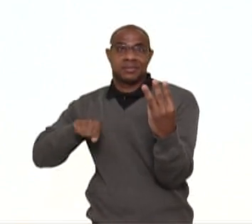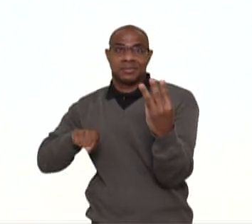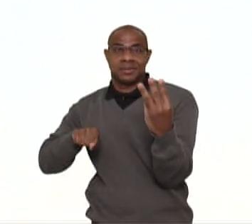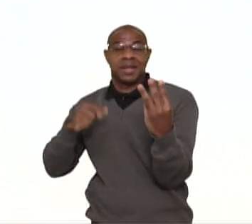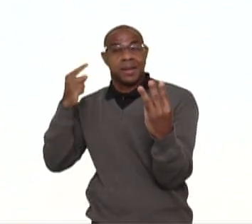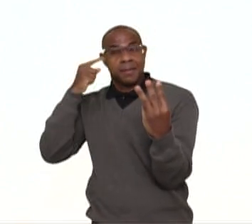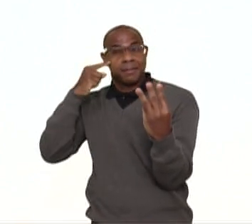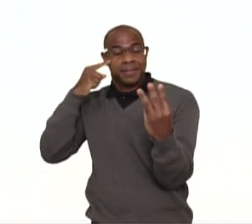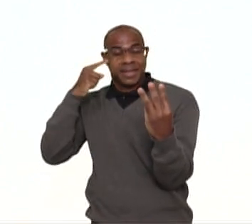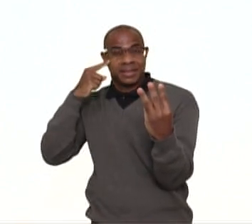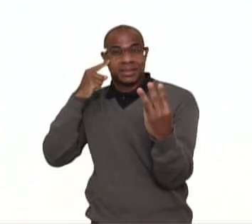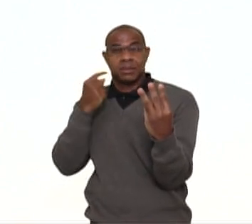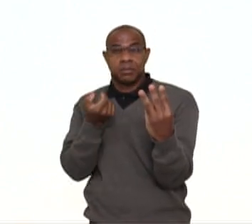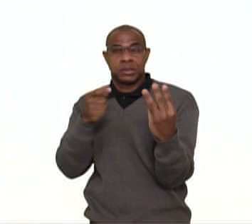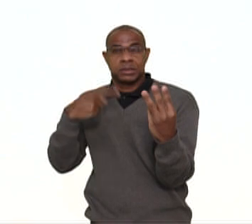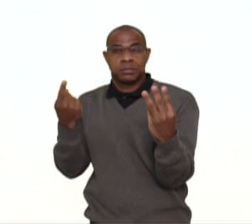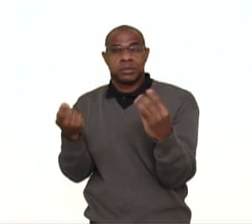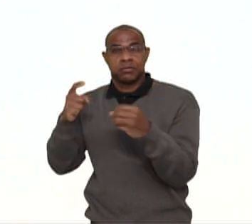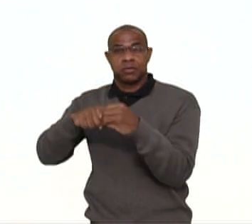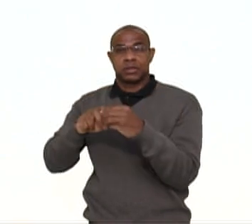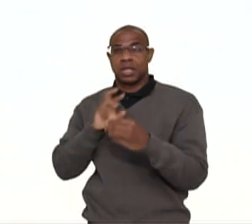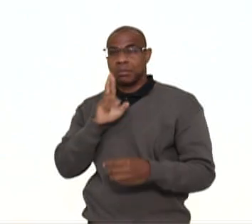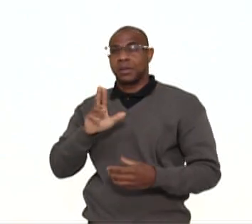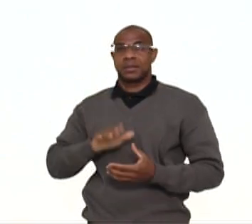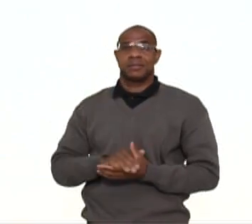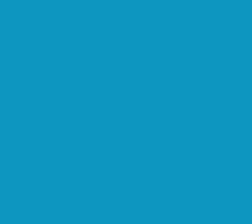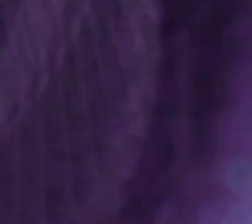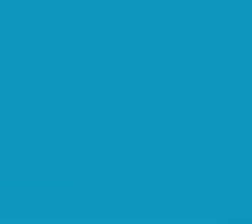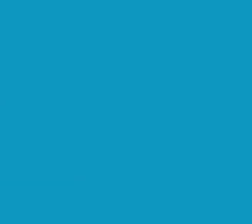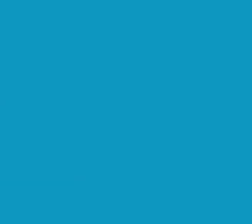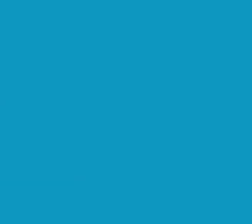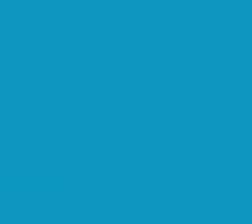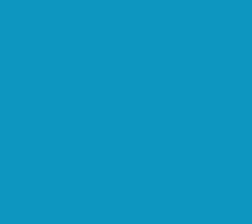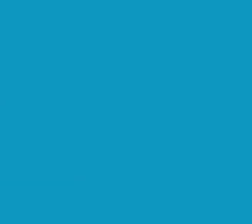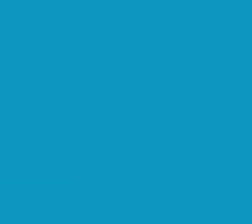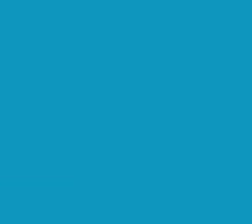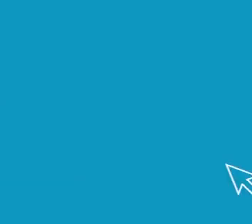Pense um pouquinho e a gente já volta com a resposta.